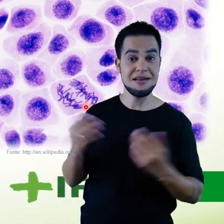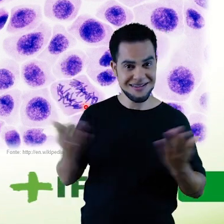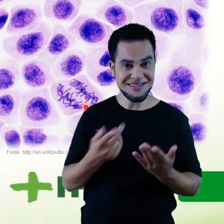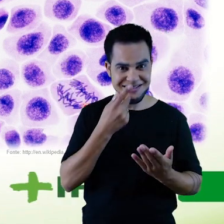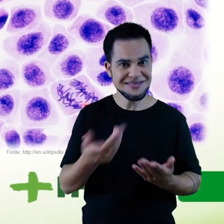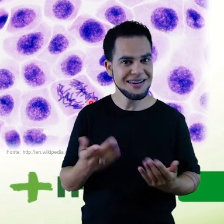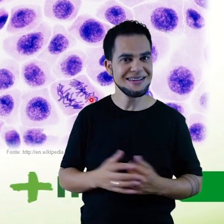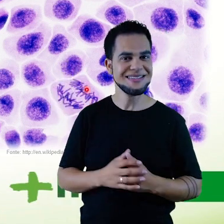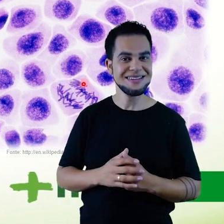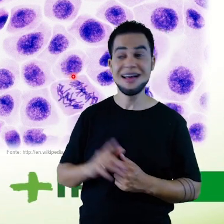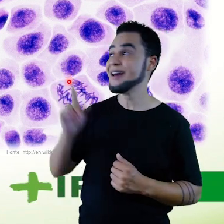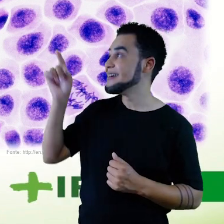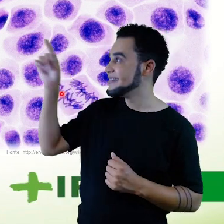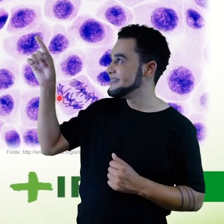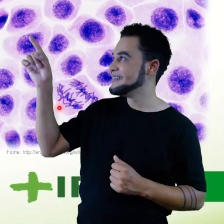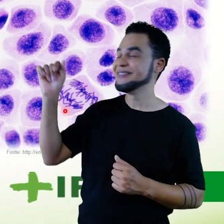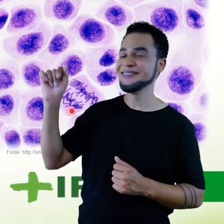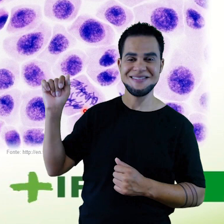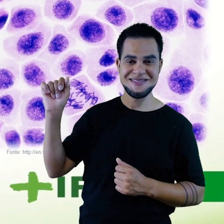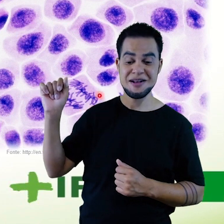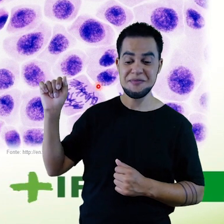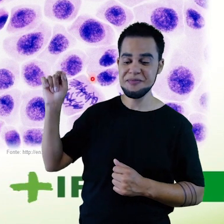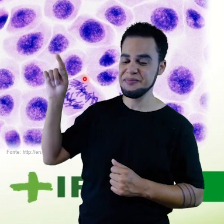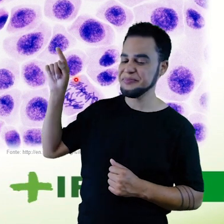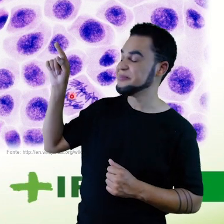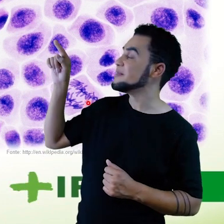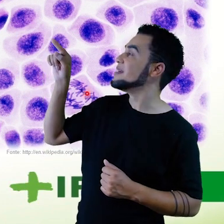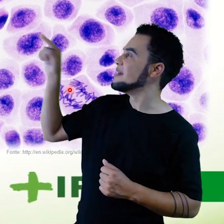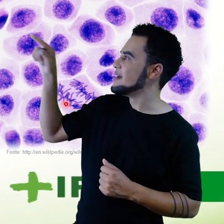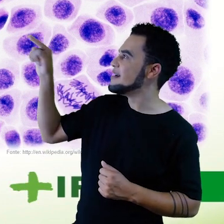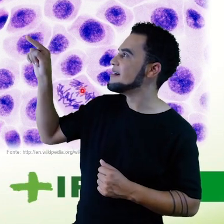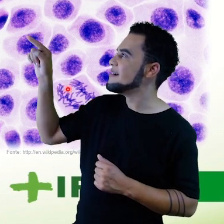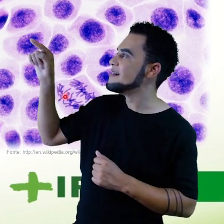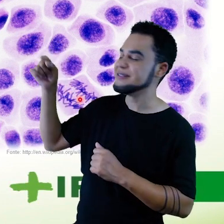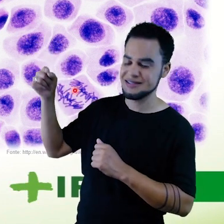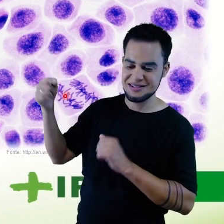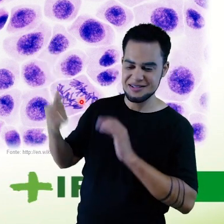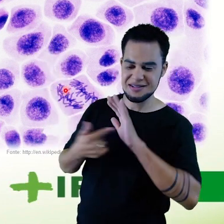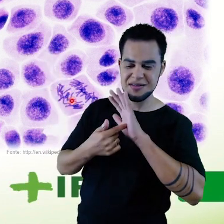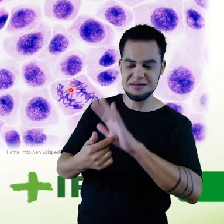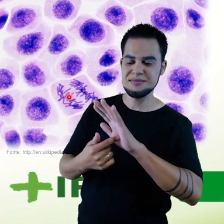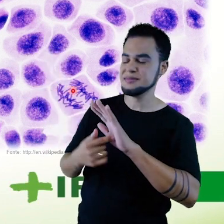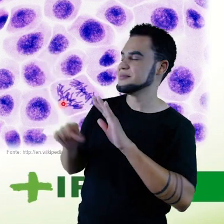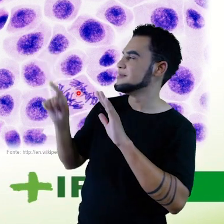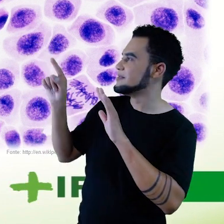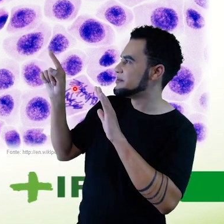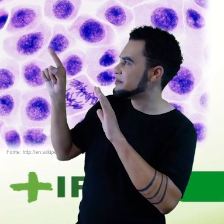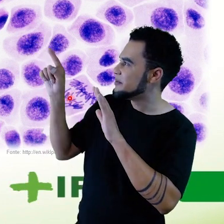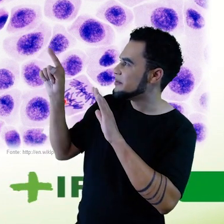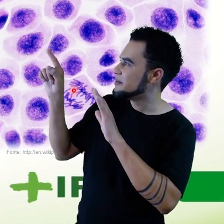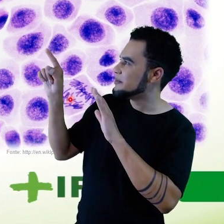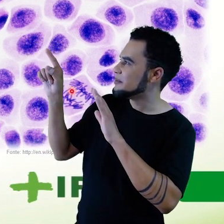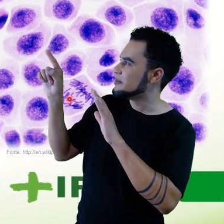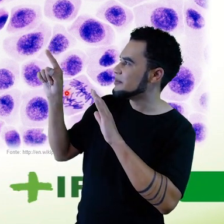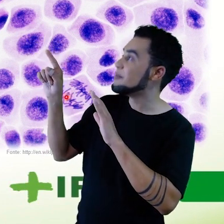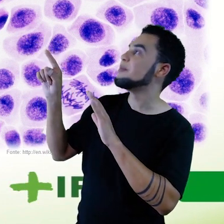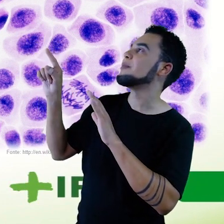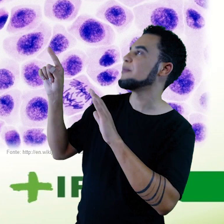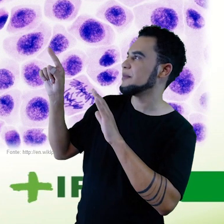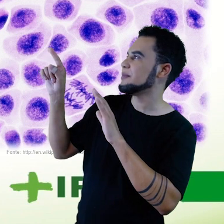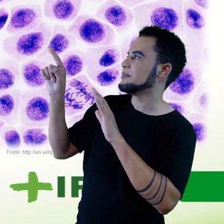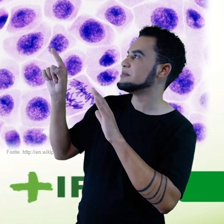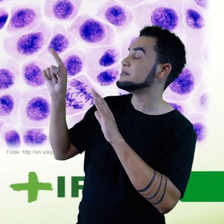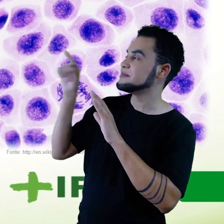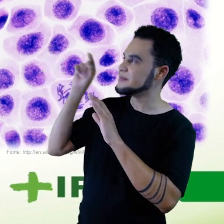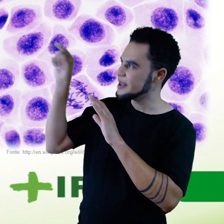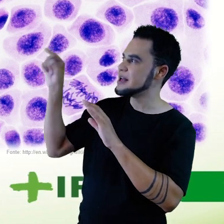Agora que você fala, né? É aqui, ó. Aqui, essa etapa aqui que eu estava na frente, esta